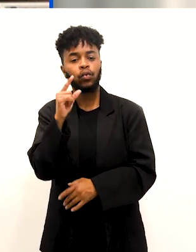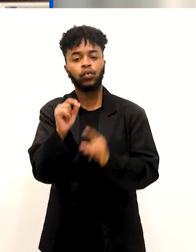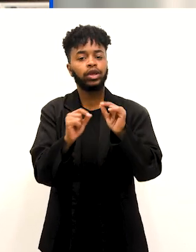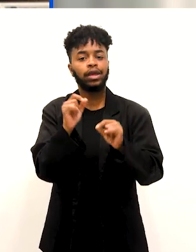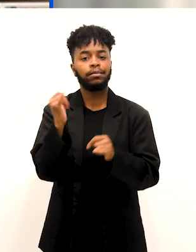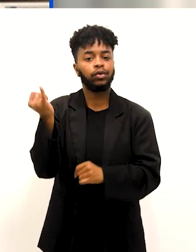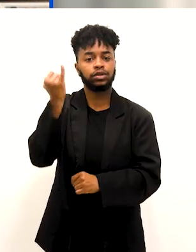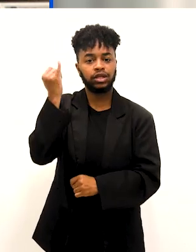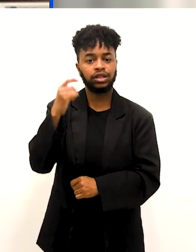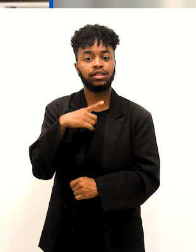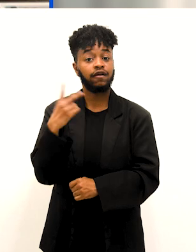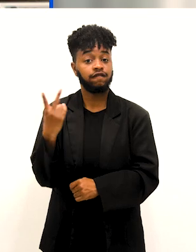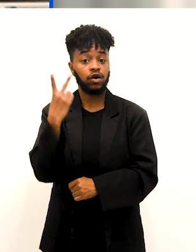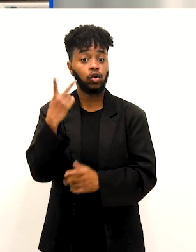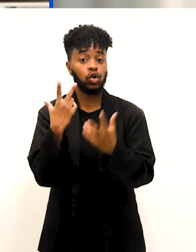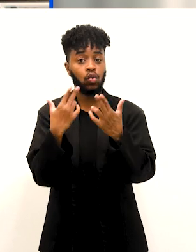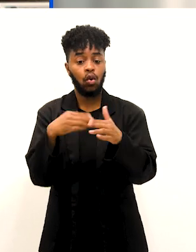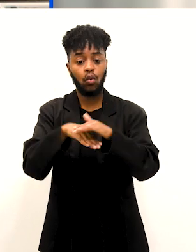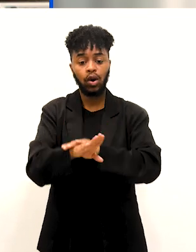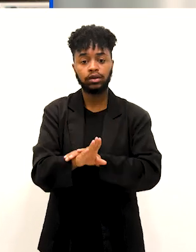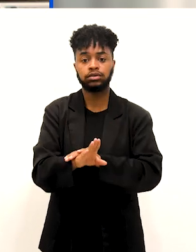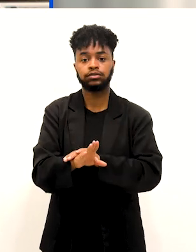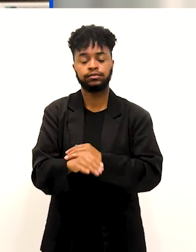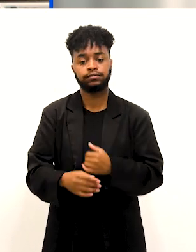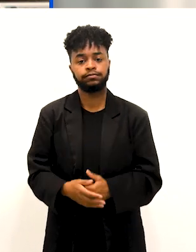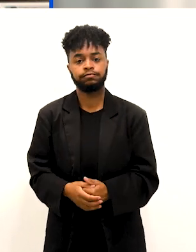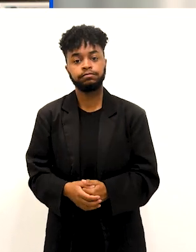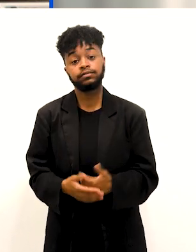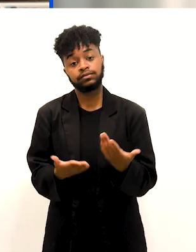numa imagem tem tanto valor quanto guardar